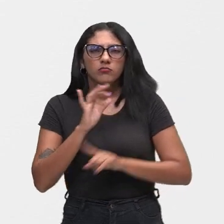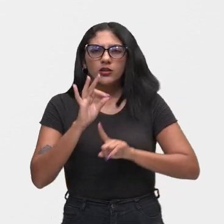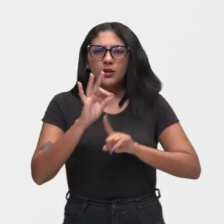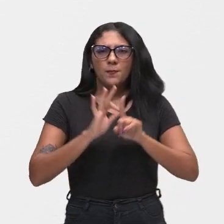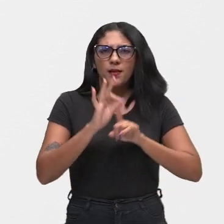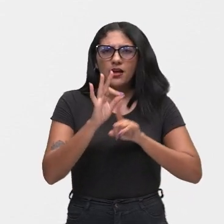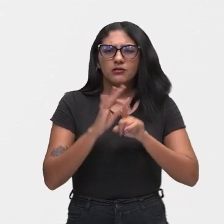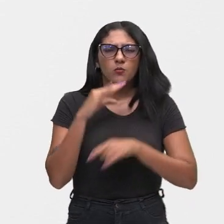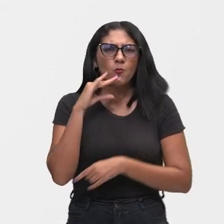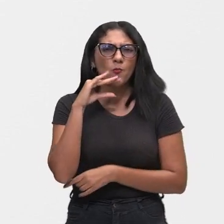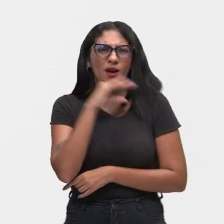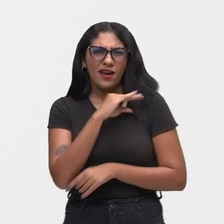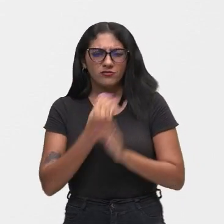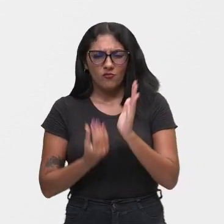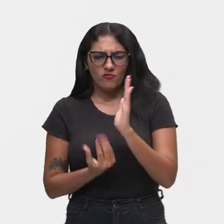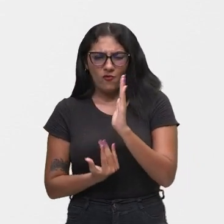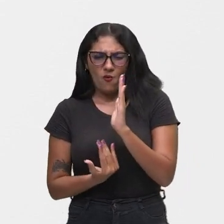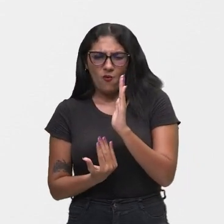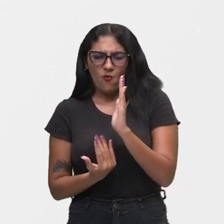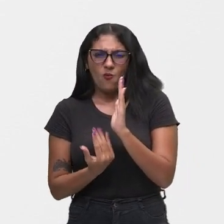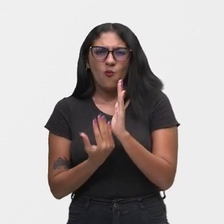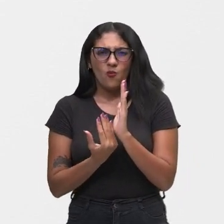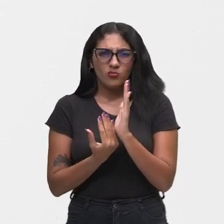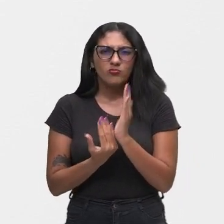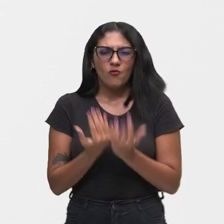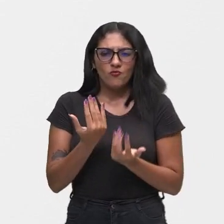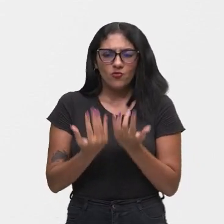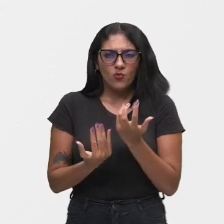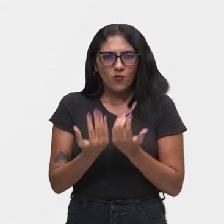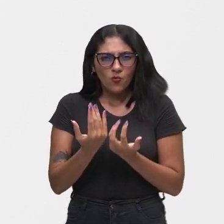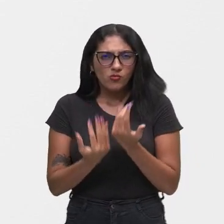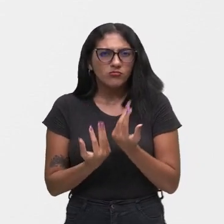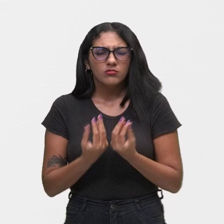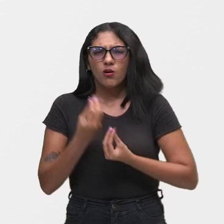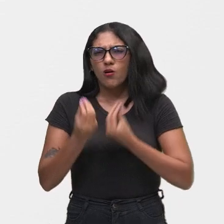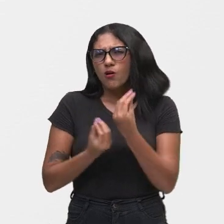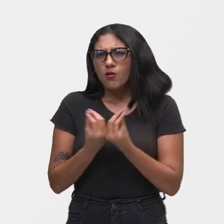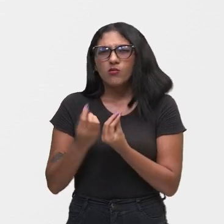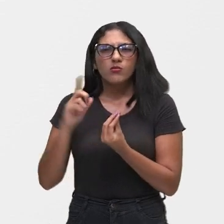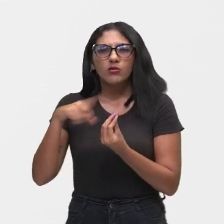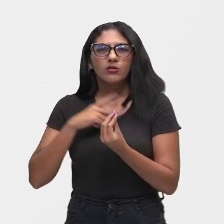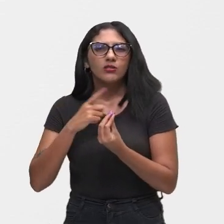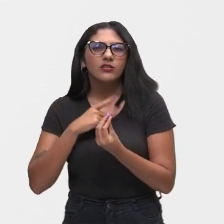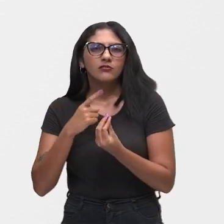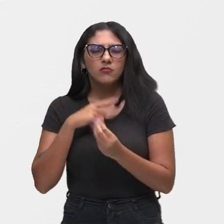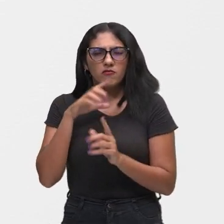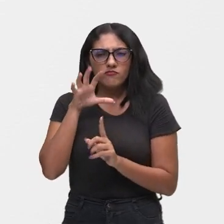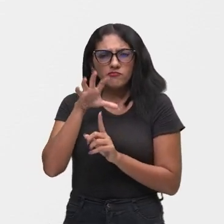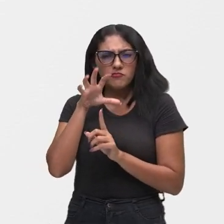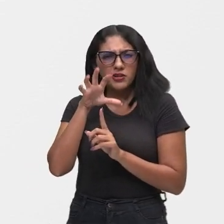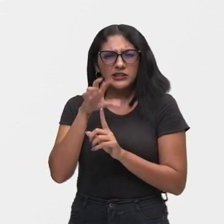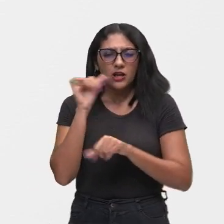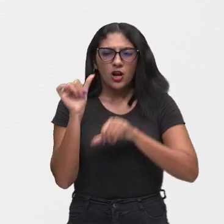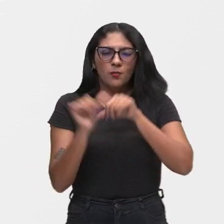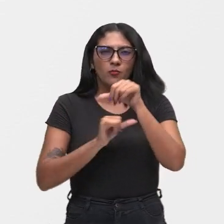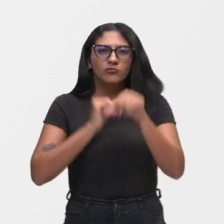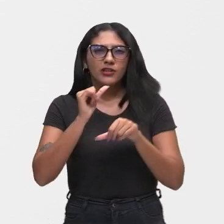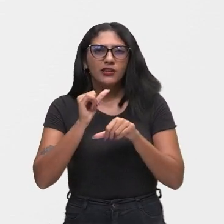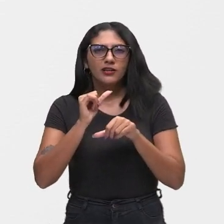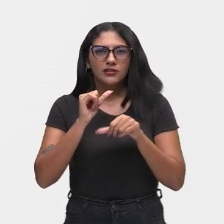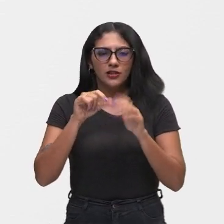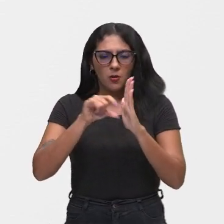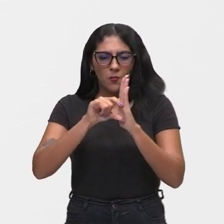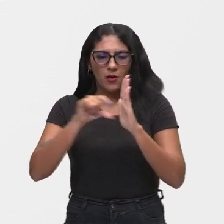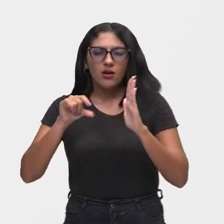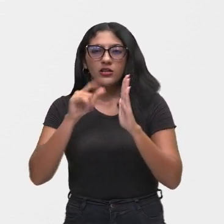do calor, né? Como isso influencia numa mudança de estado físico da água, né,